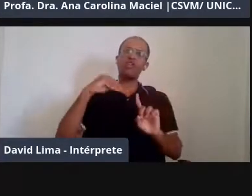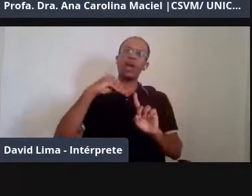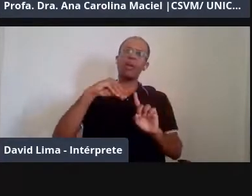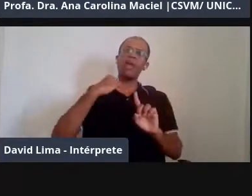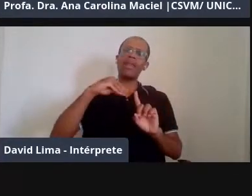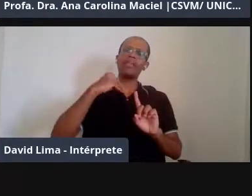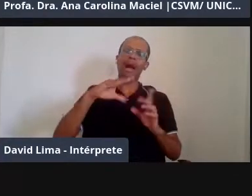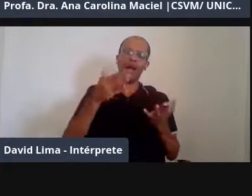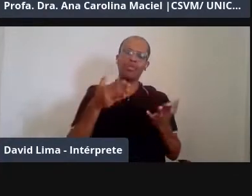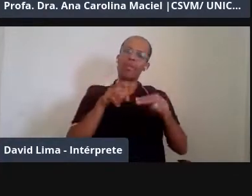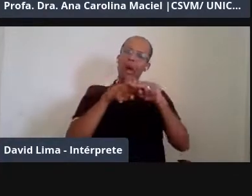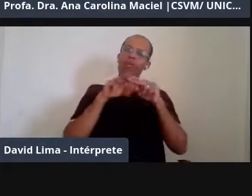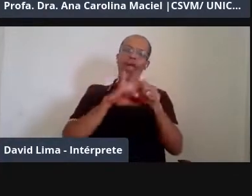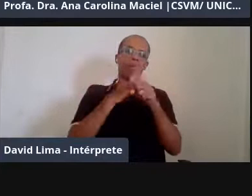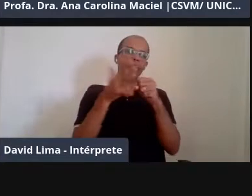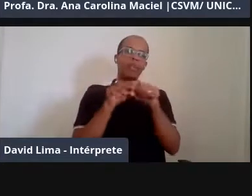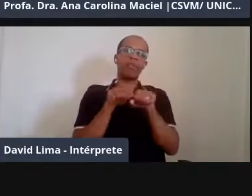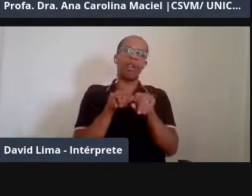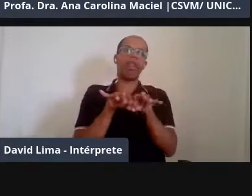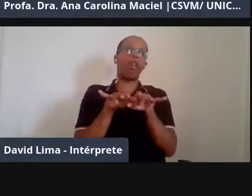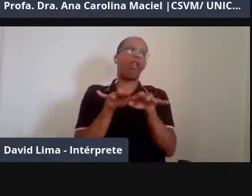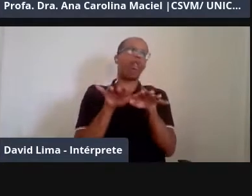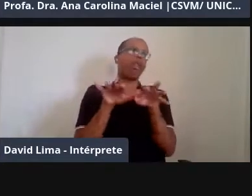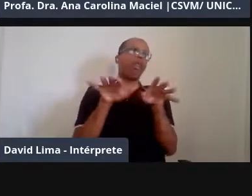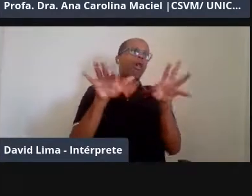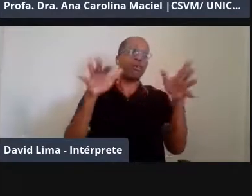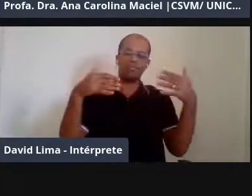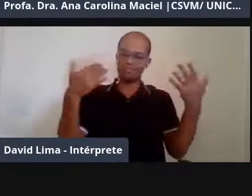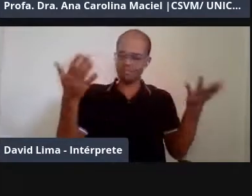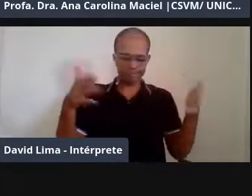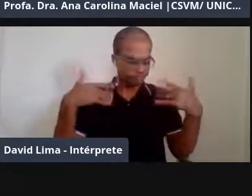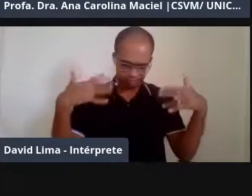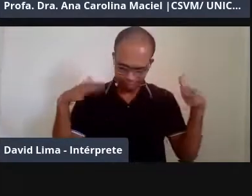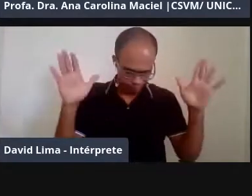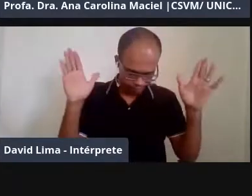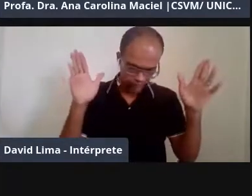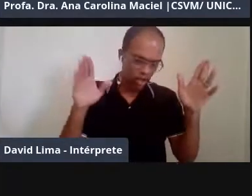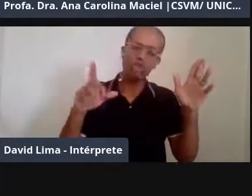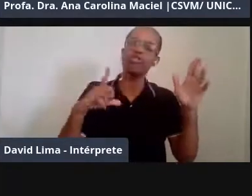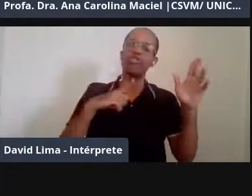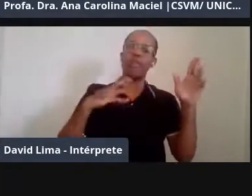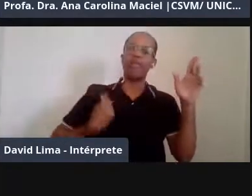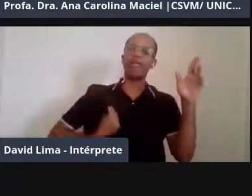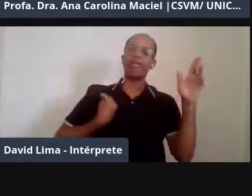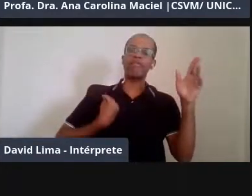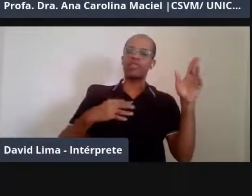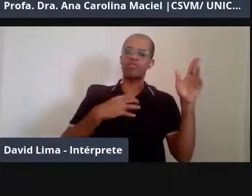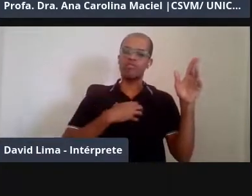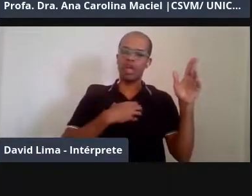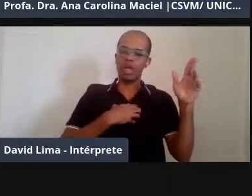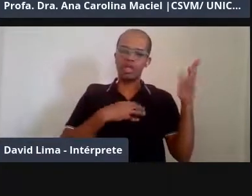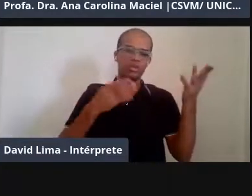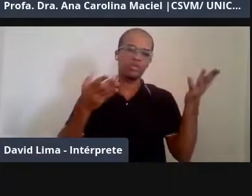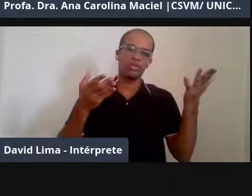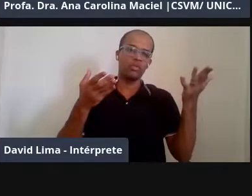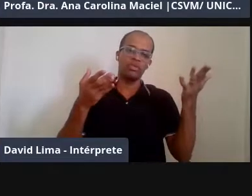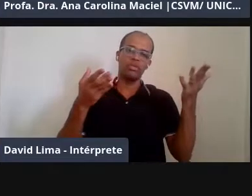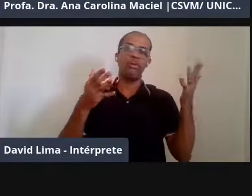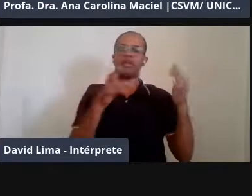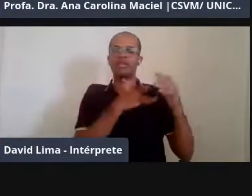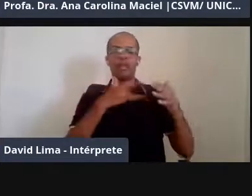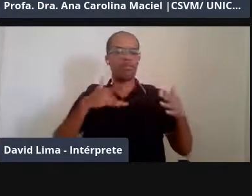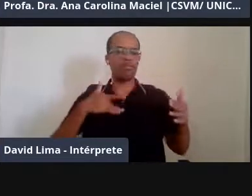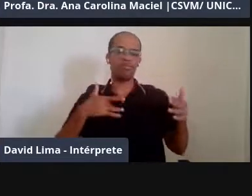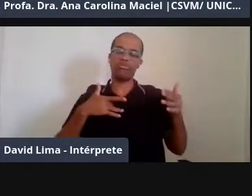essa pandemia que se arrasta, né, enfim, a gente tem vivido situações sanitárias e